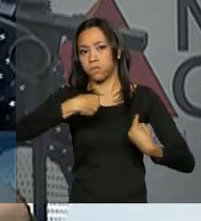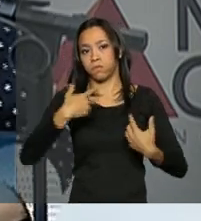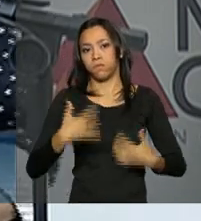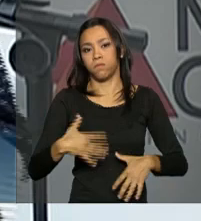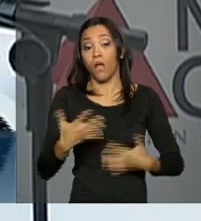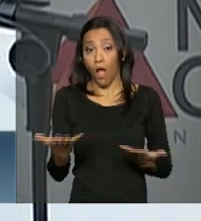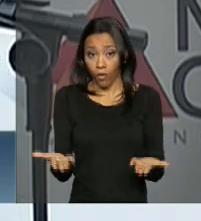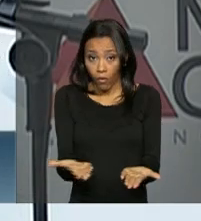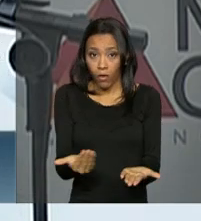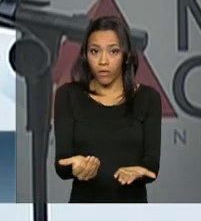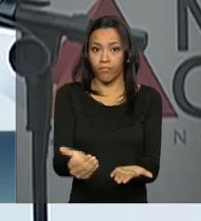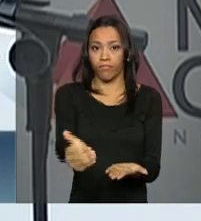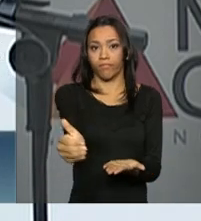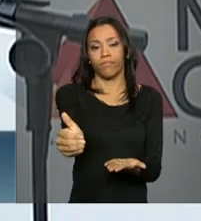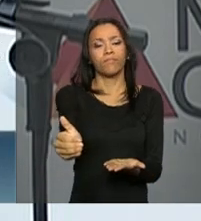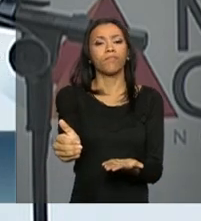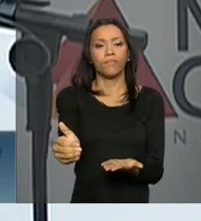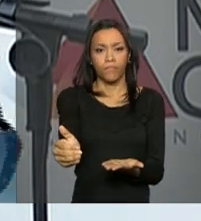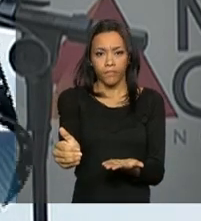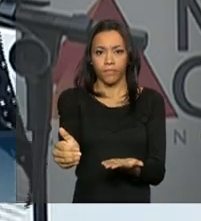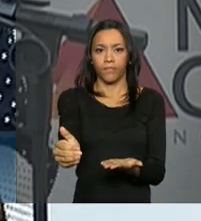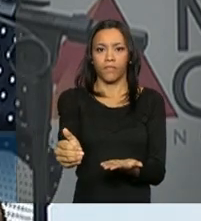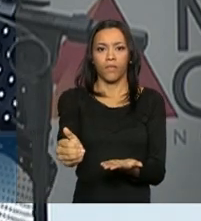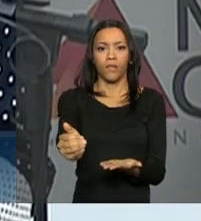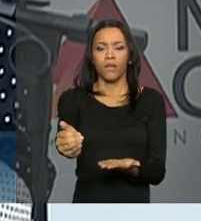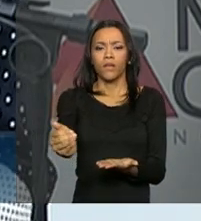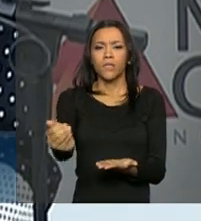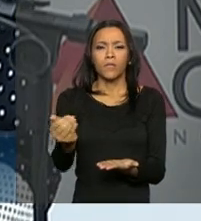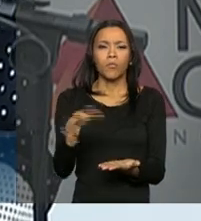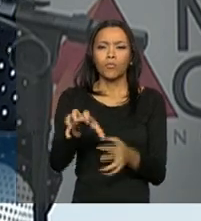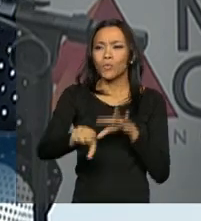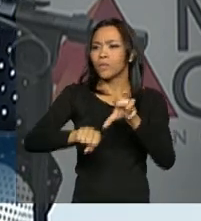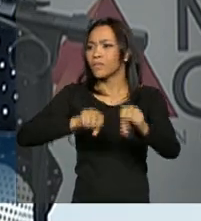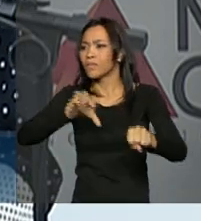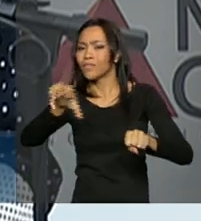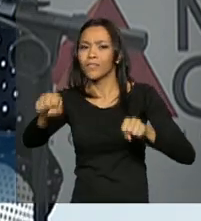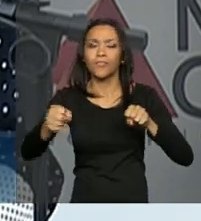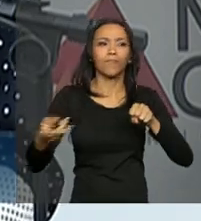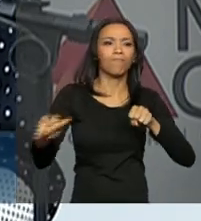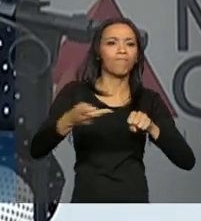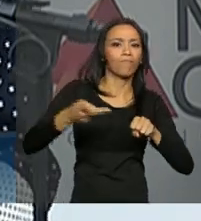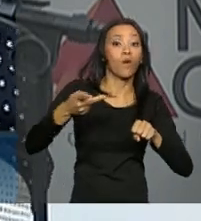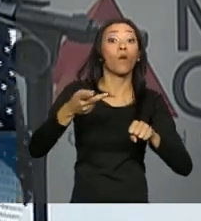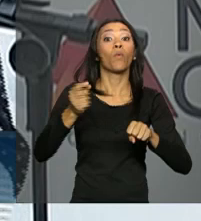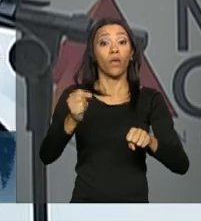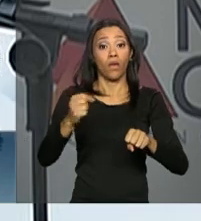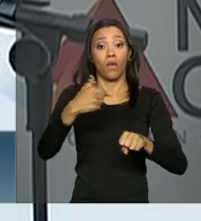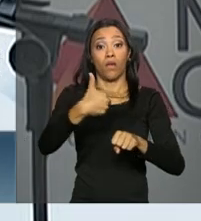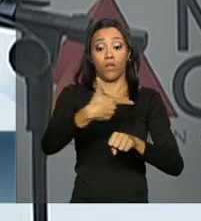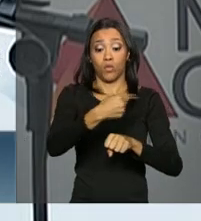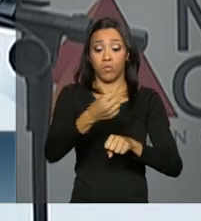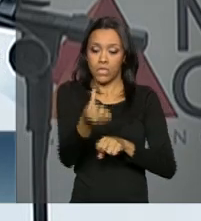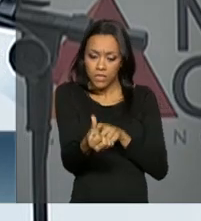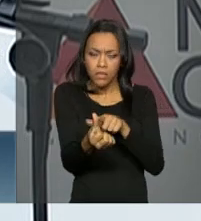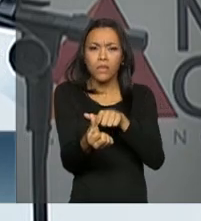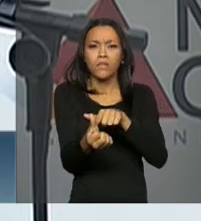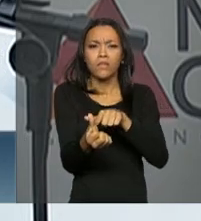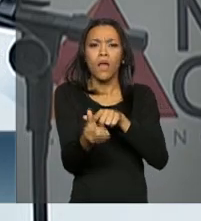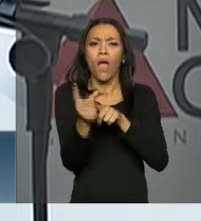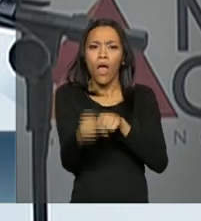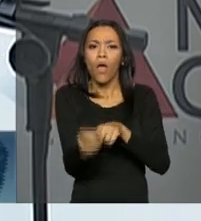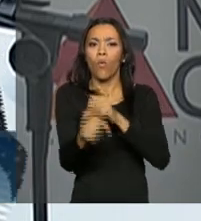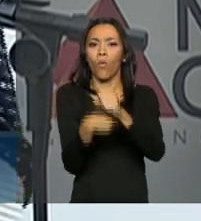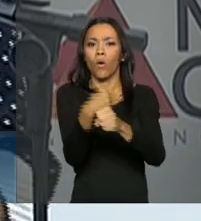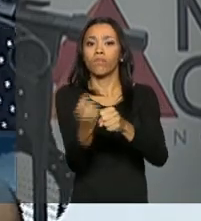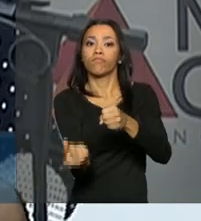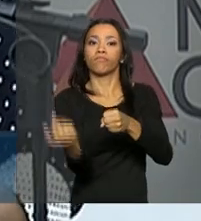nós agora estamos buscando transformar o ano de 2016 no ano da retomada do